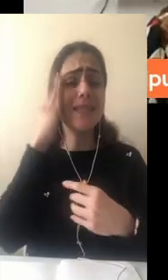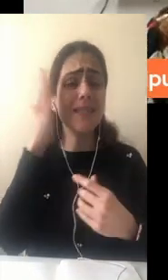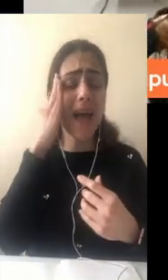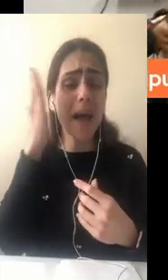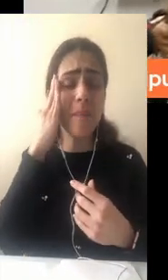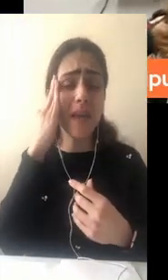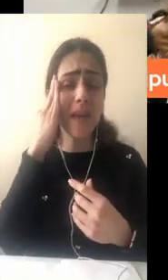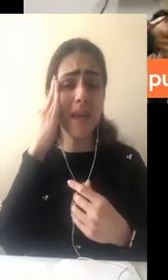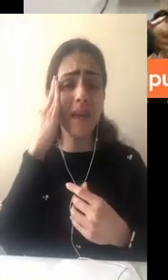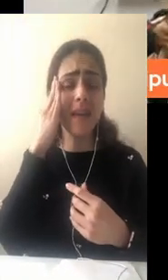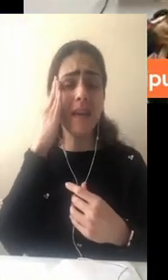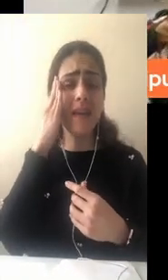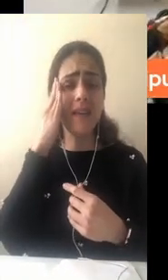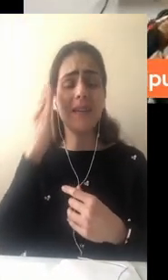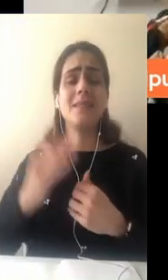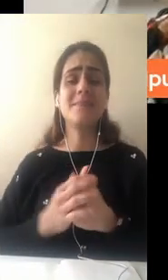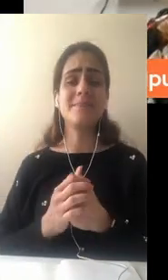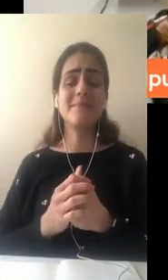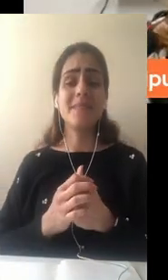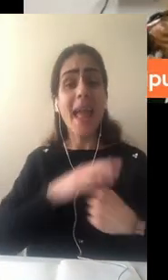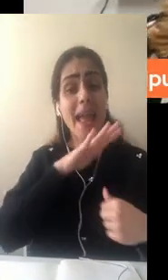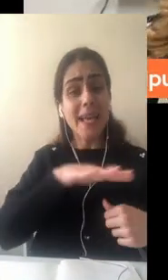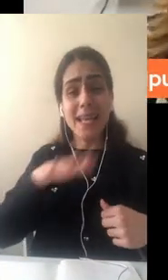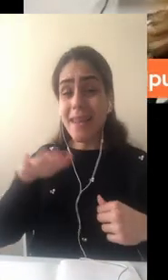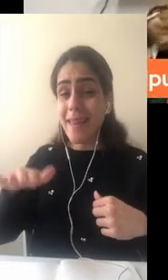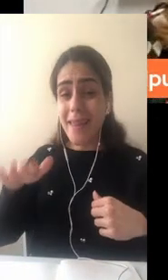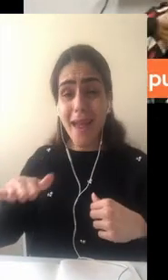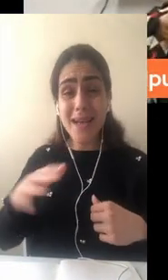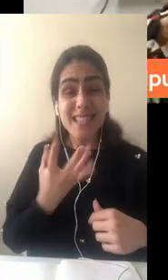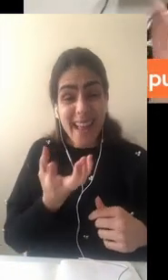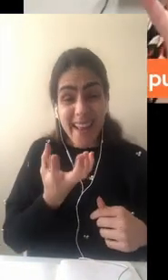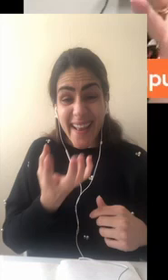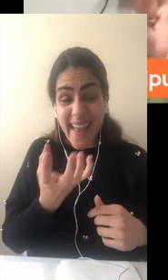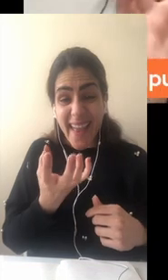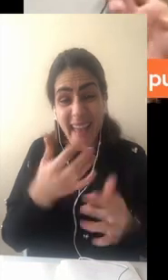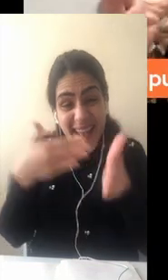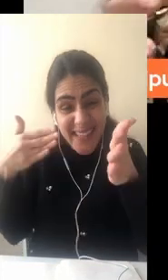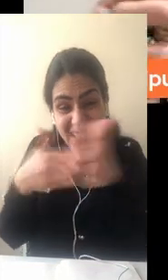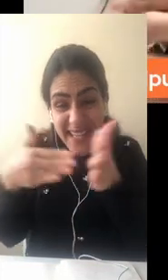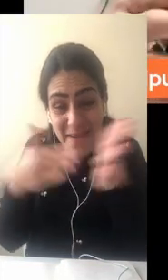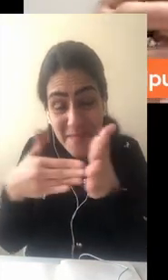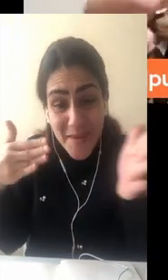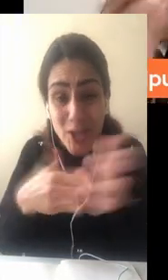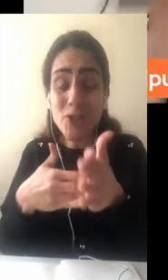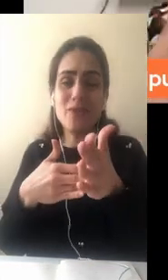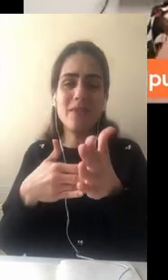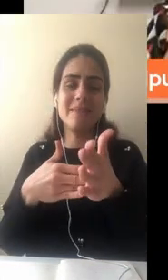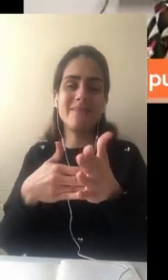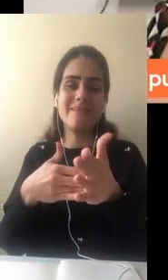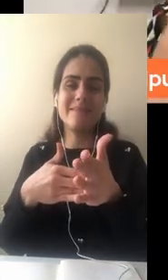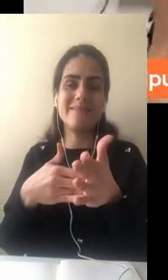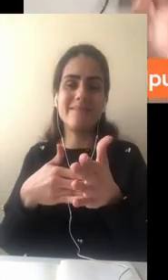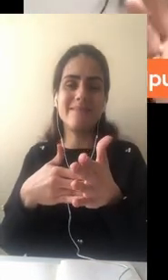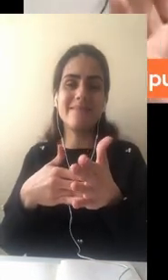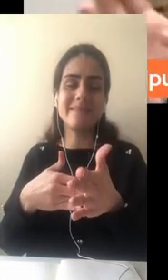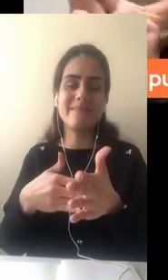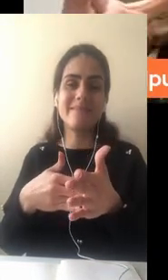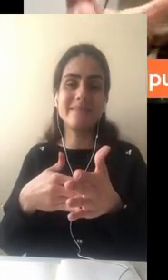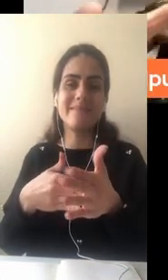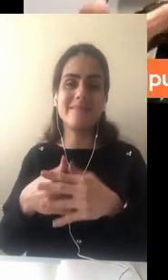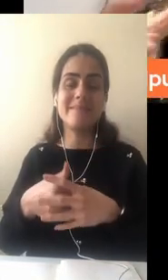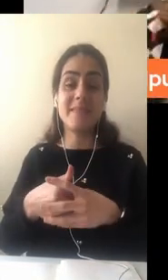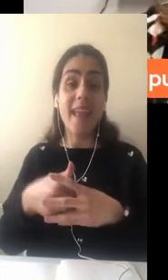assim, eles estão querendo esse limite, né? Essa redoma aí no sentido de cuidado e